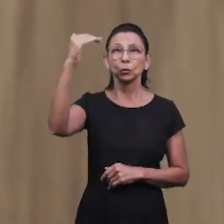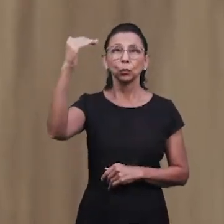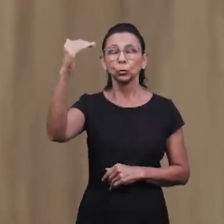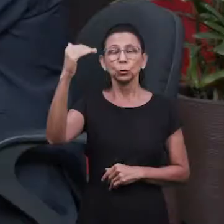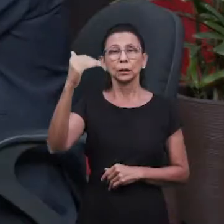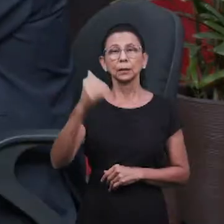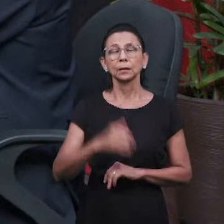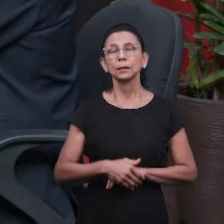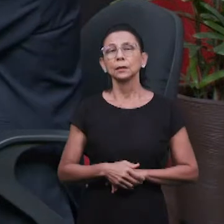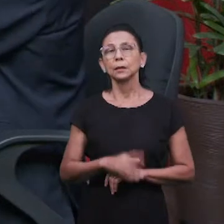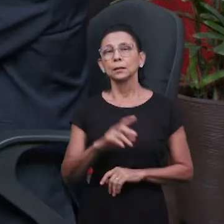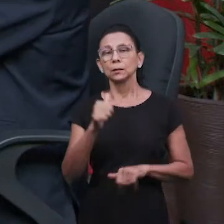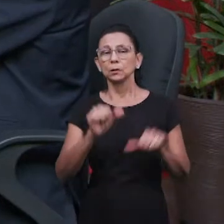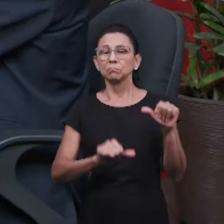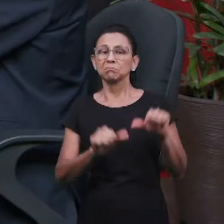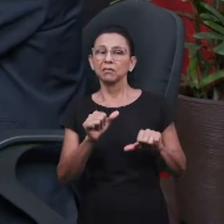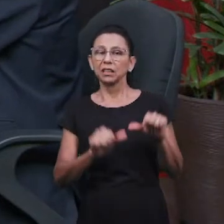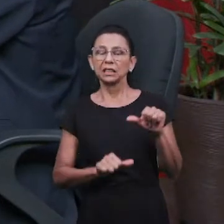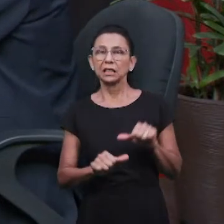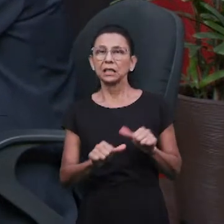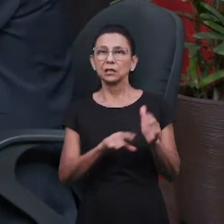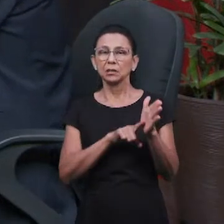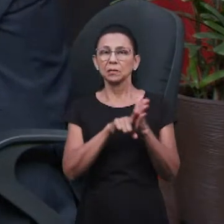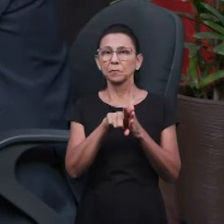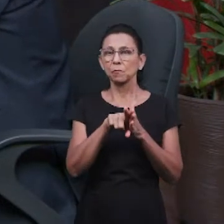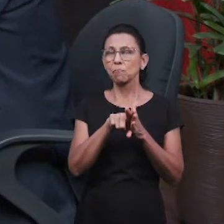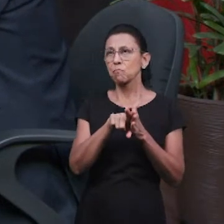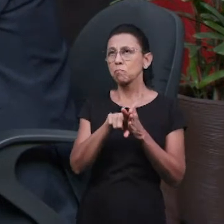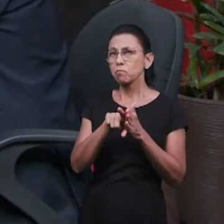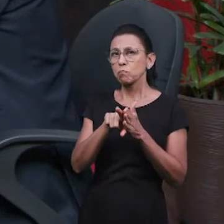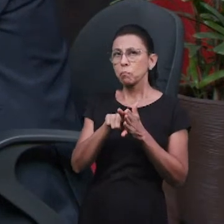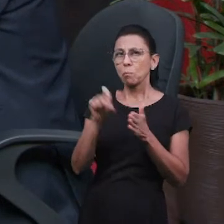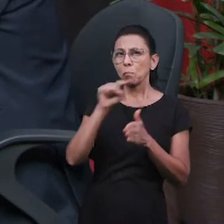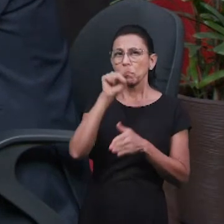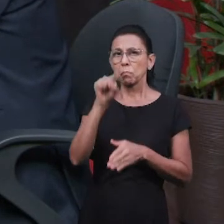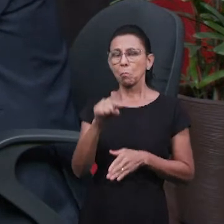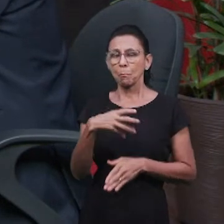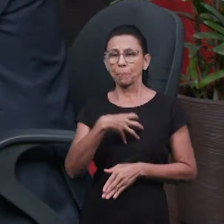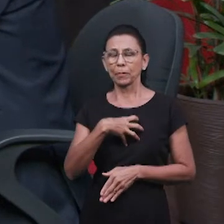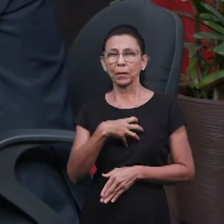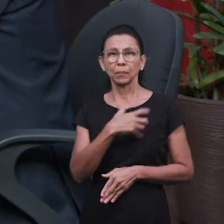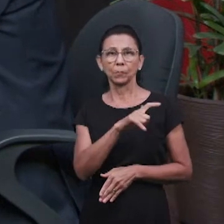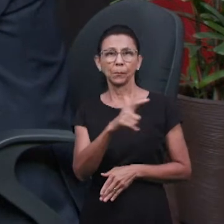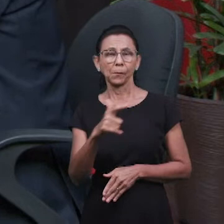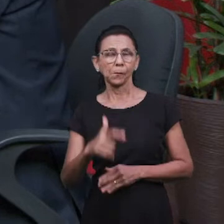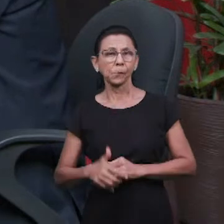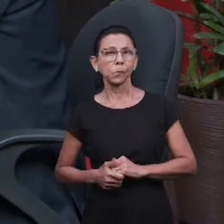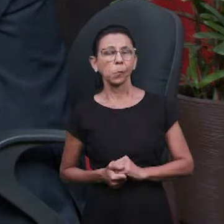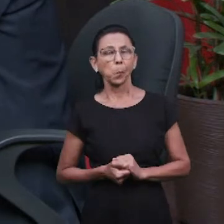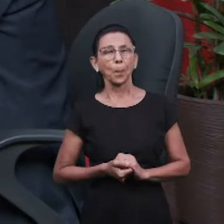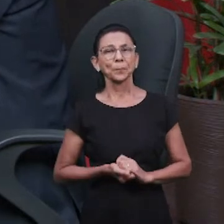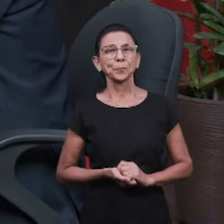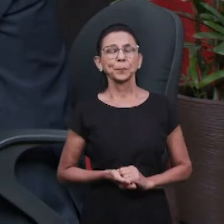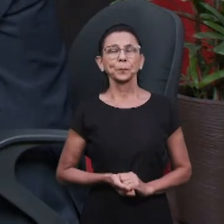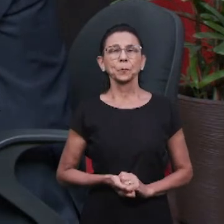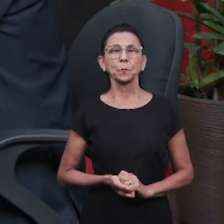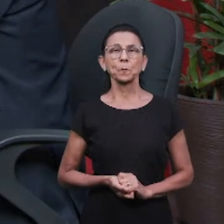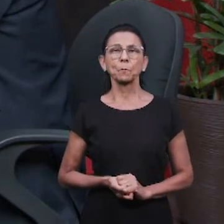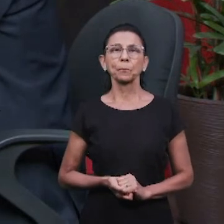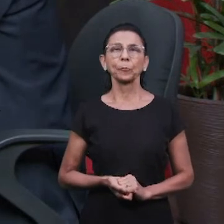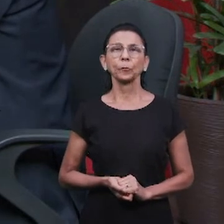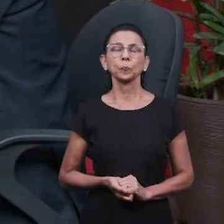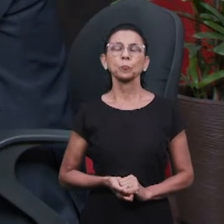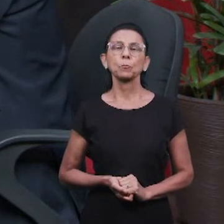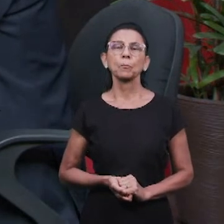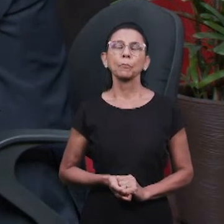identificados, com isso foram tapeados em questão de desenvolver habilidades de acordo com o que foi